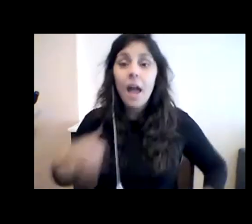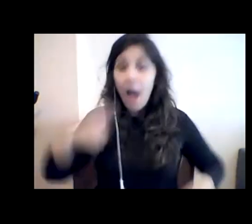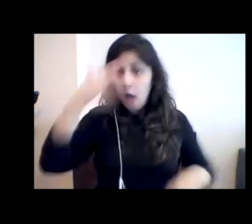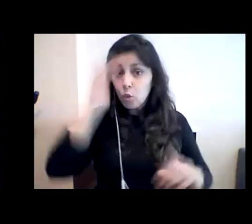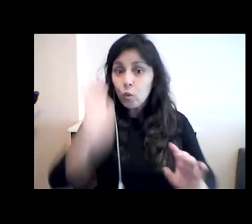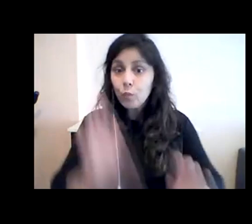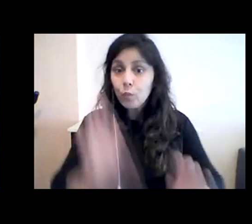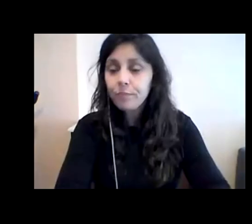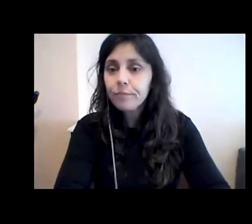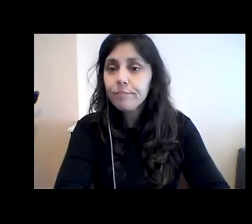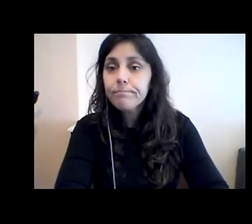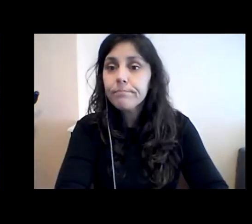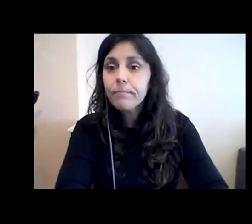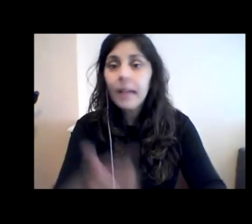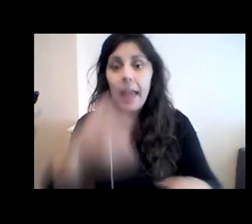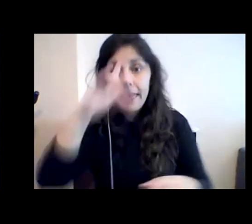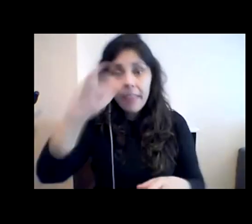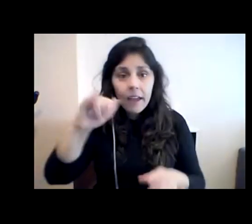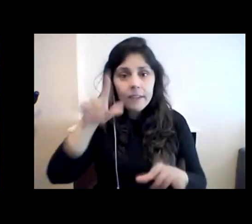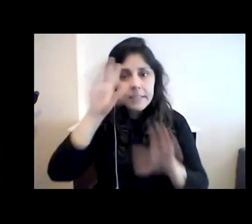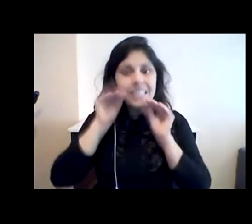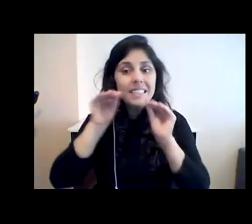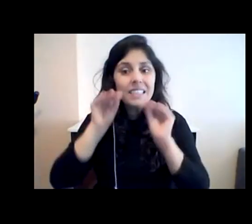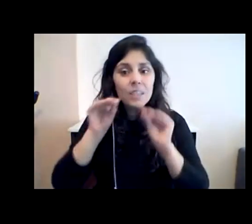que a ideia do ensino profissional